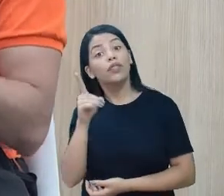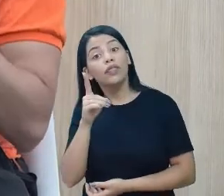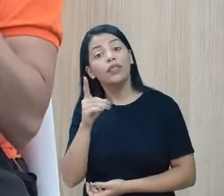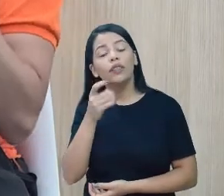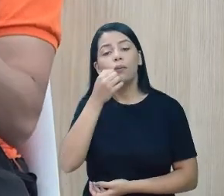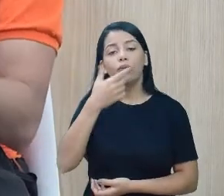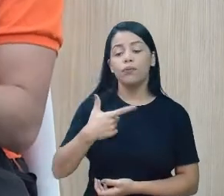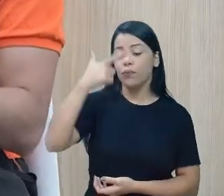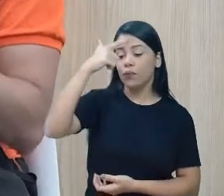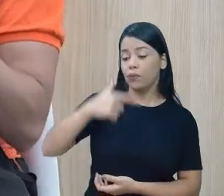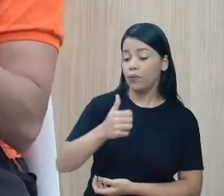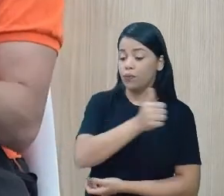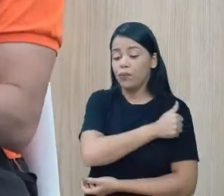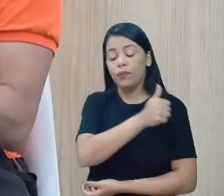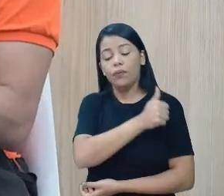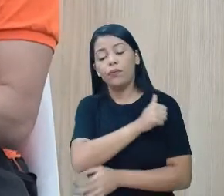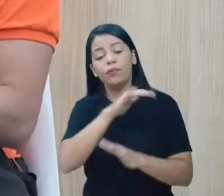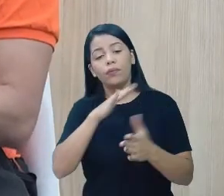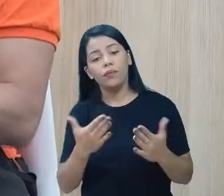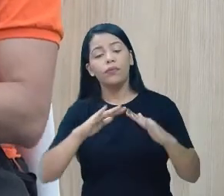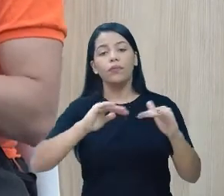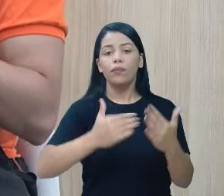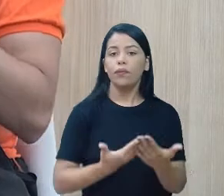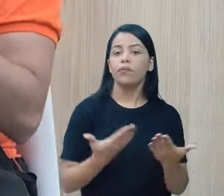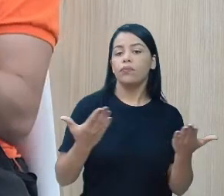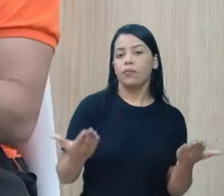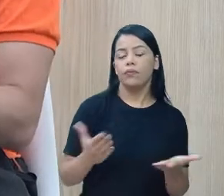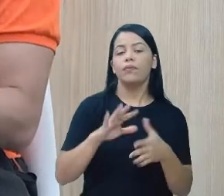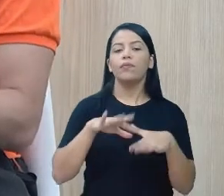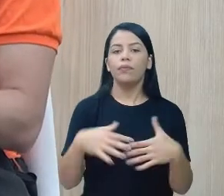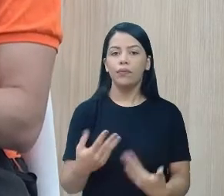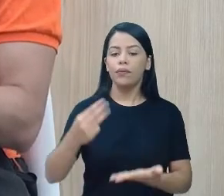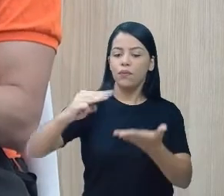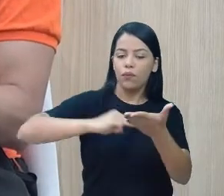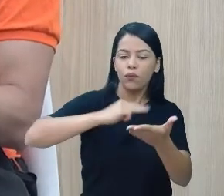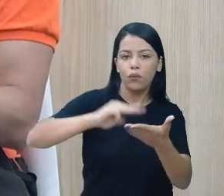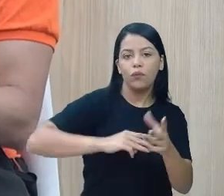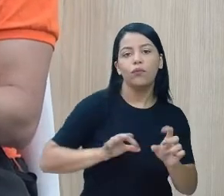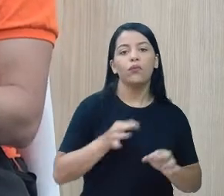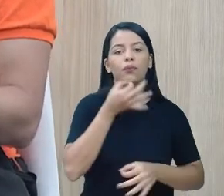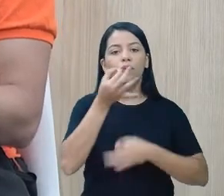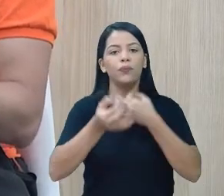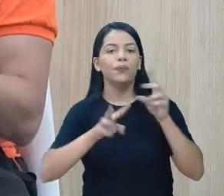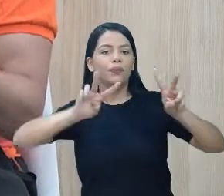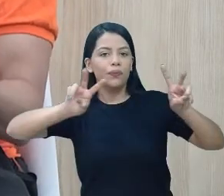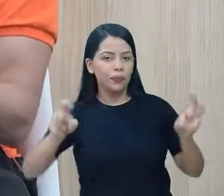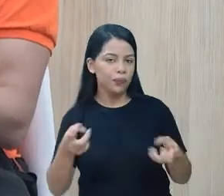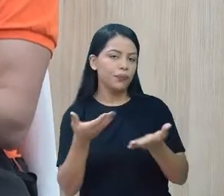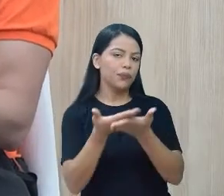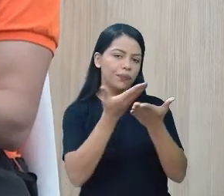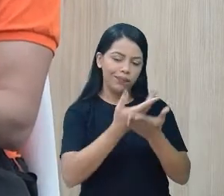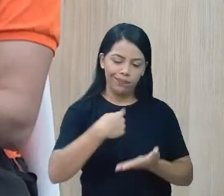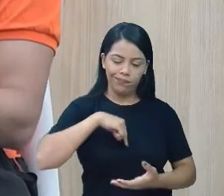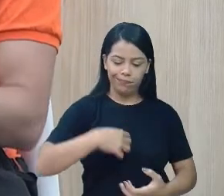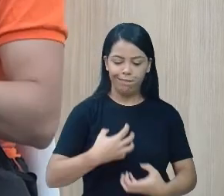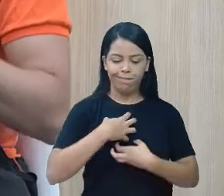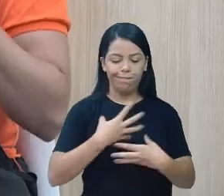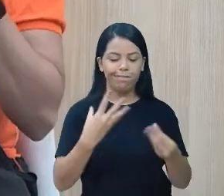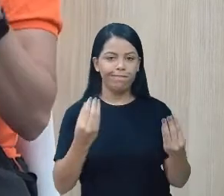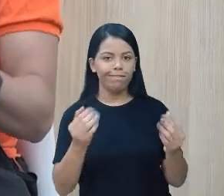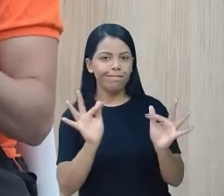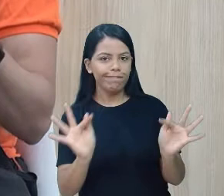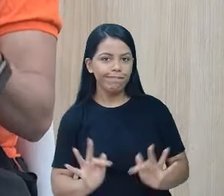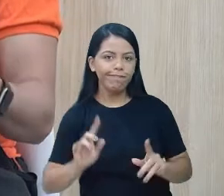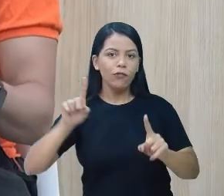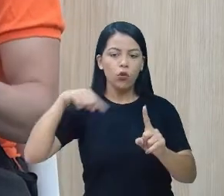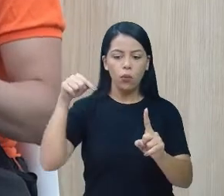sou aluno tal, da escola tal, certo? Comentários sobre a aula, a gente fica bastante feliz. Então, esse é o intuito da gente, que